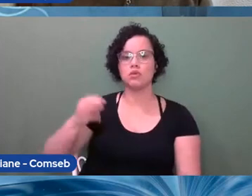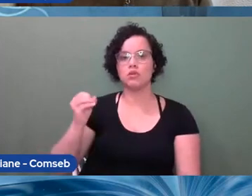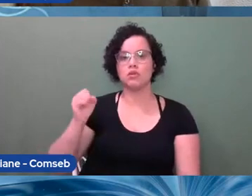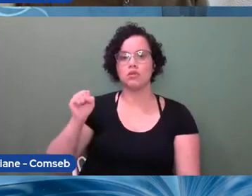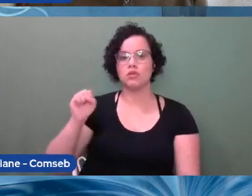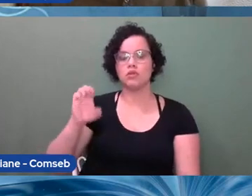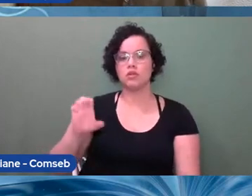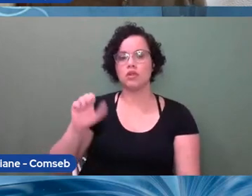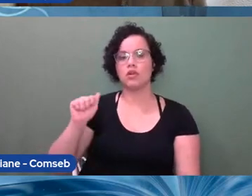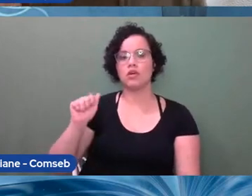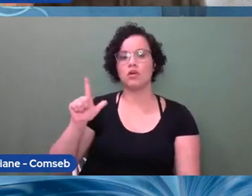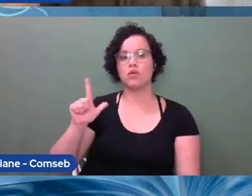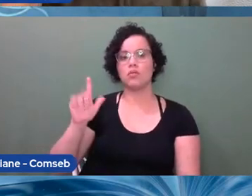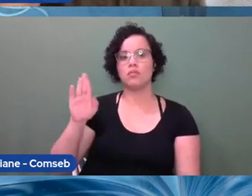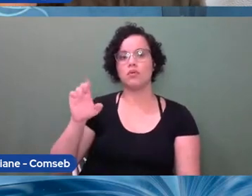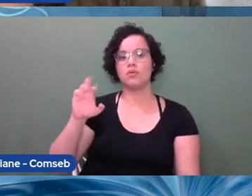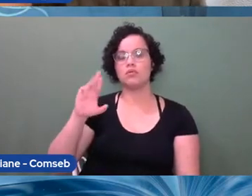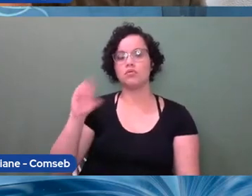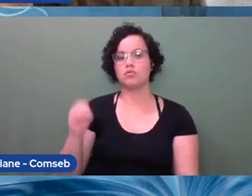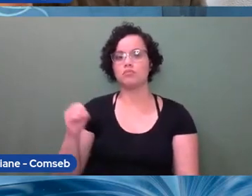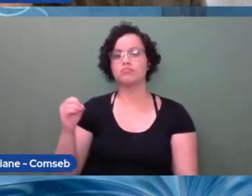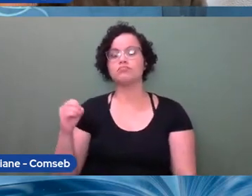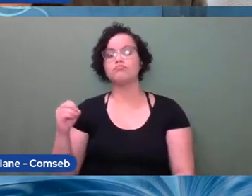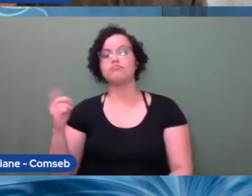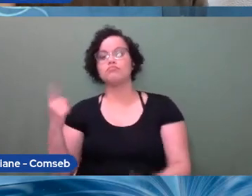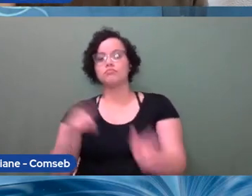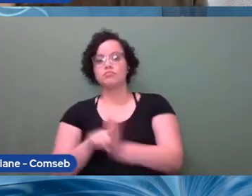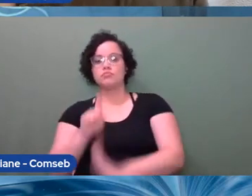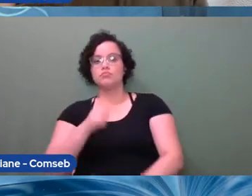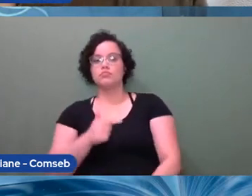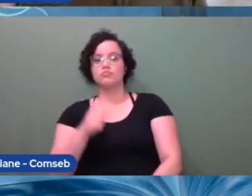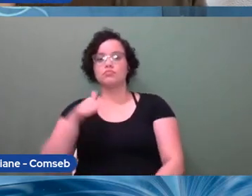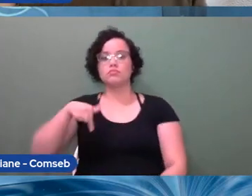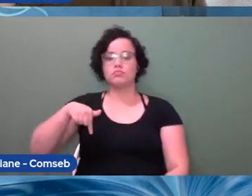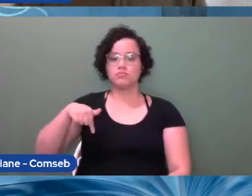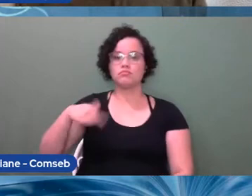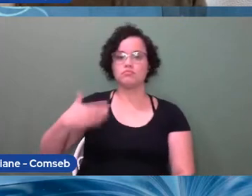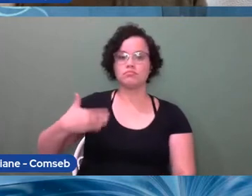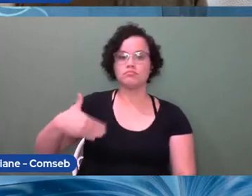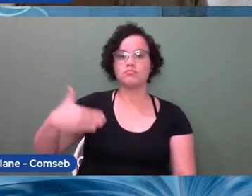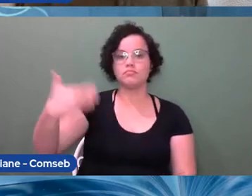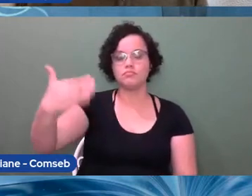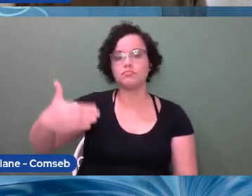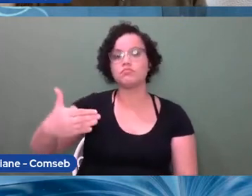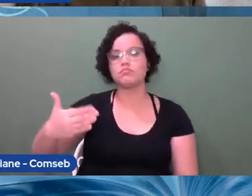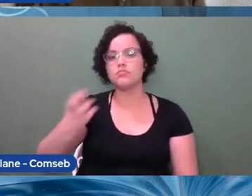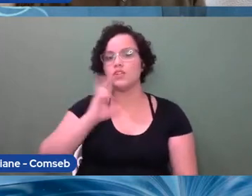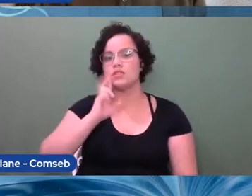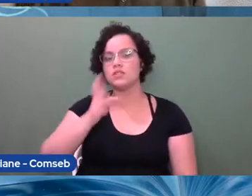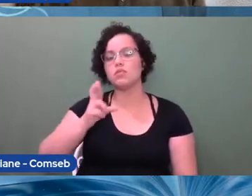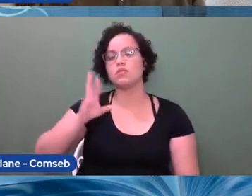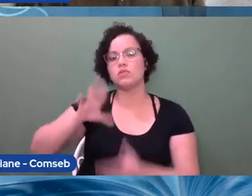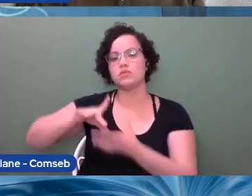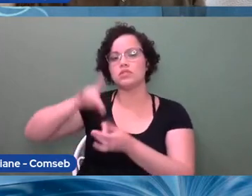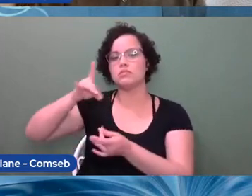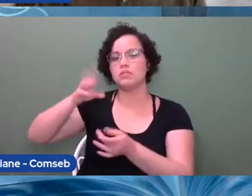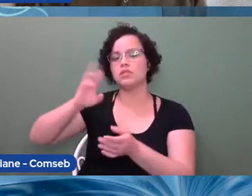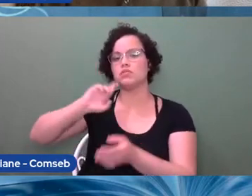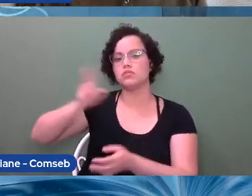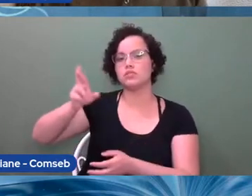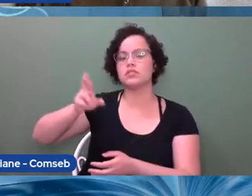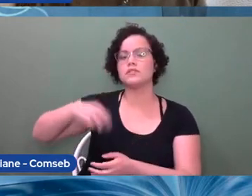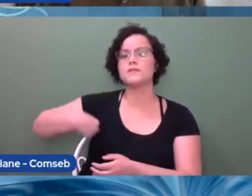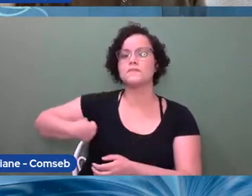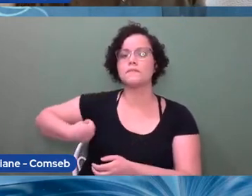Trindade Universal. Na questão 27, na sequência do que respondem os Espíritos, na questão 26,